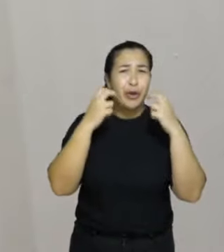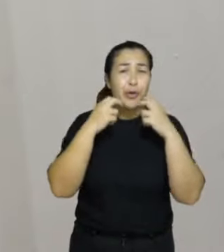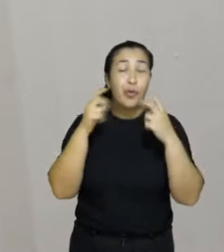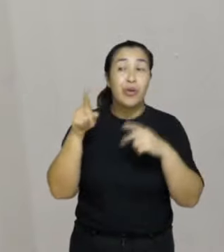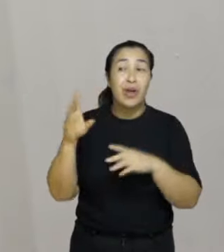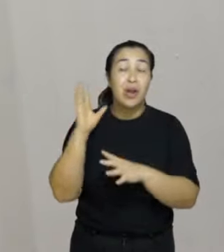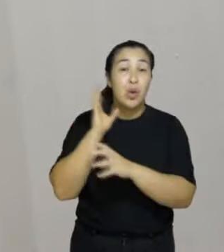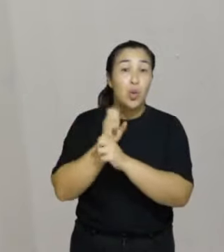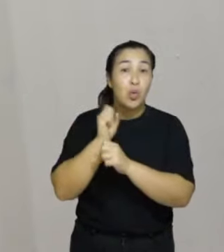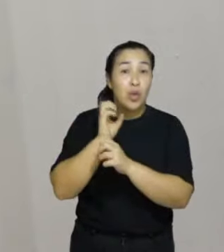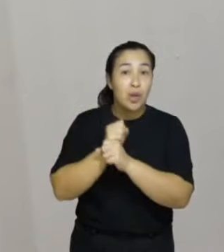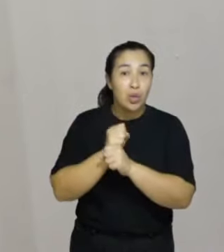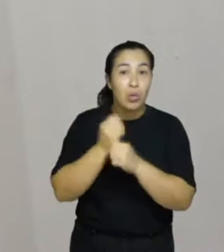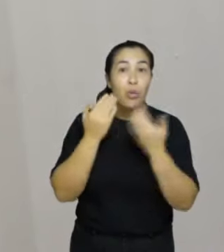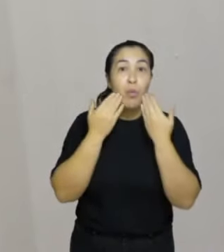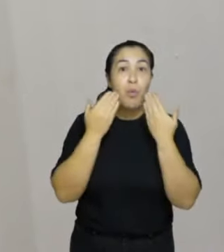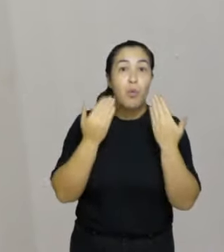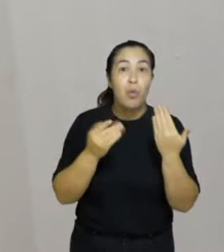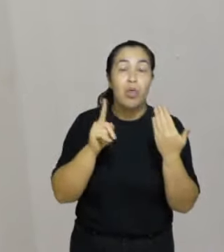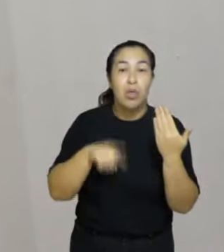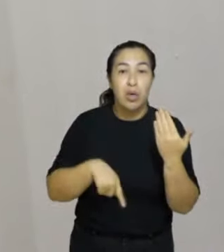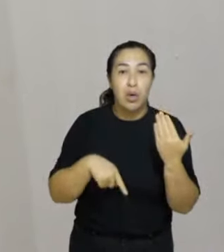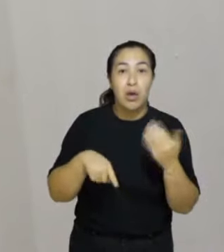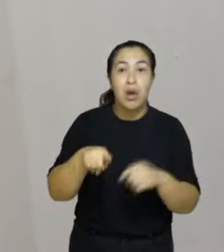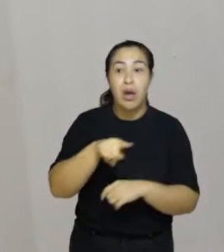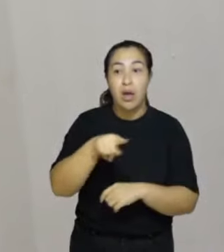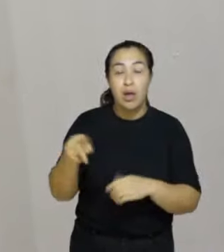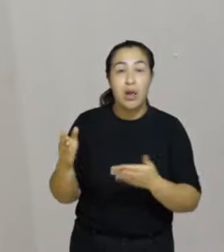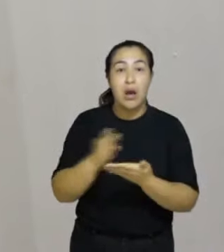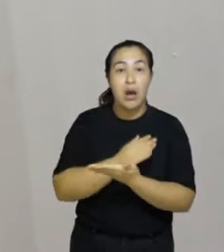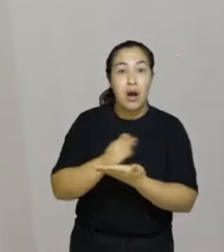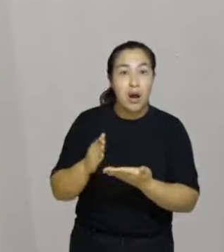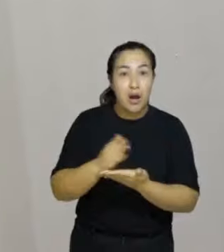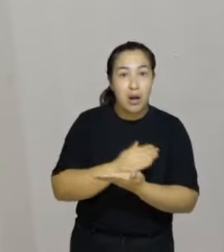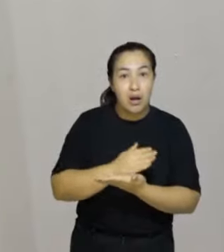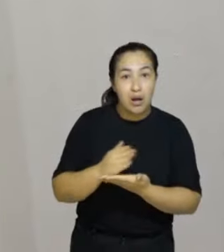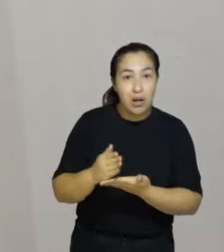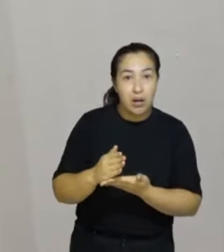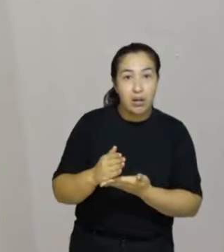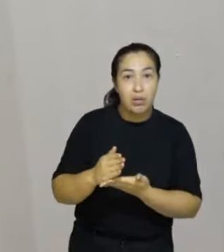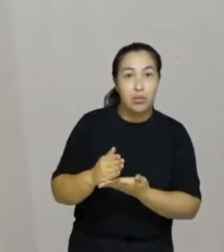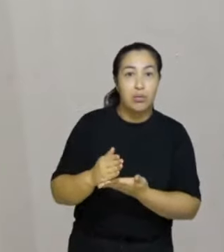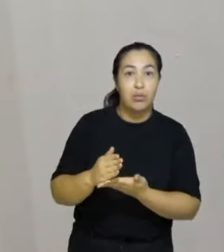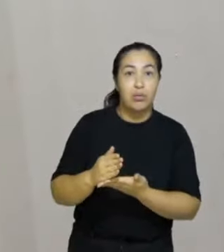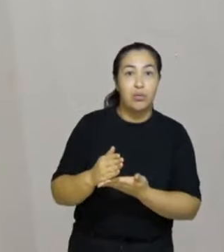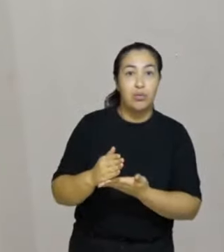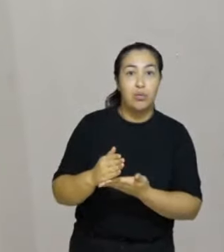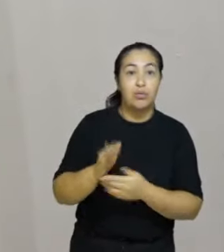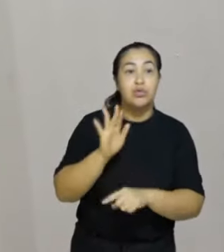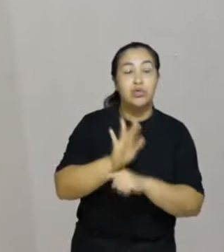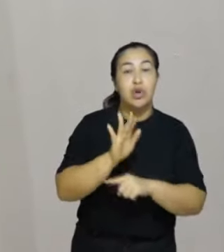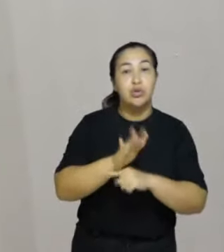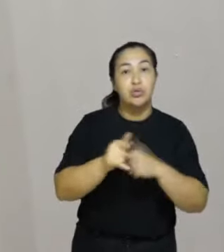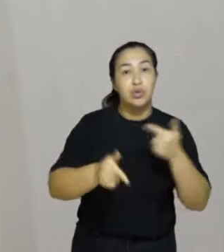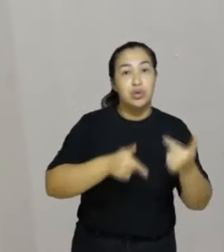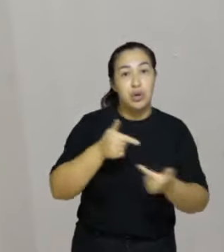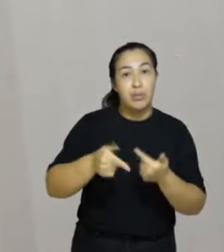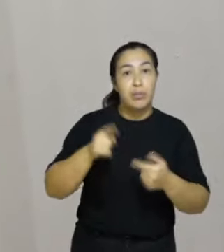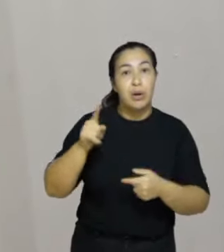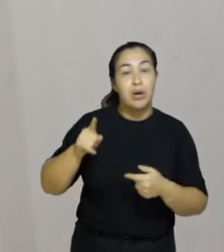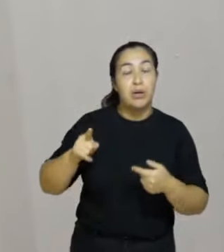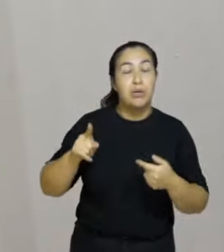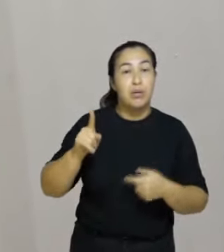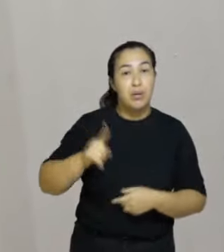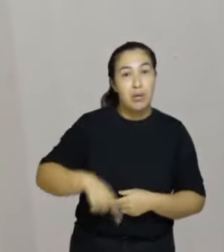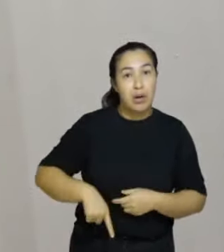também admitiu que teve entre seus clientes um dos principais traficantes de drogas do primeiro comando